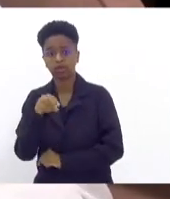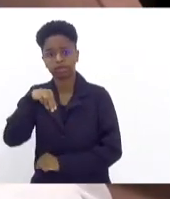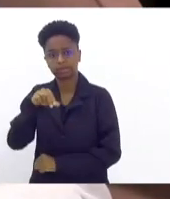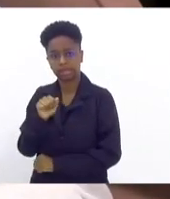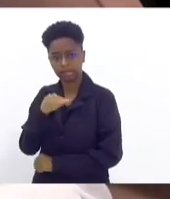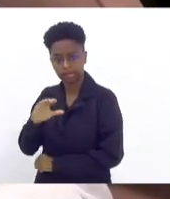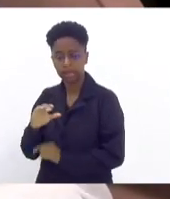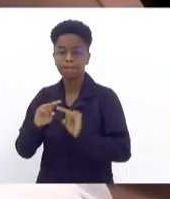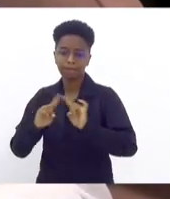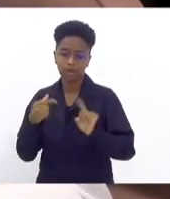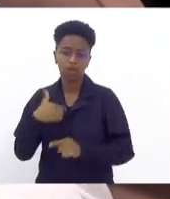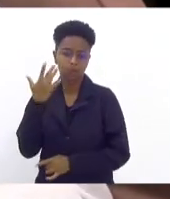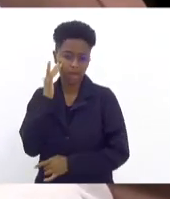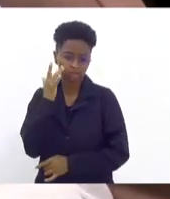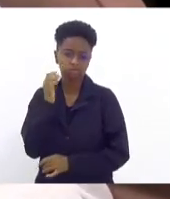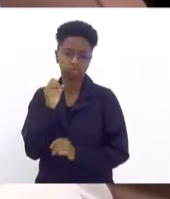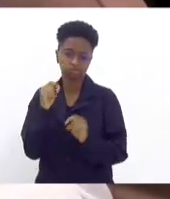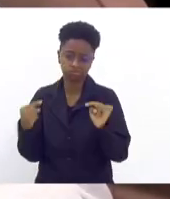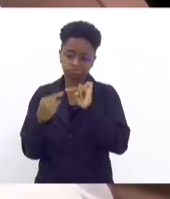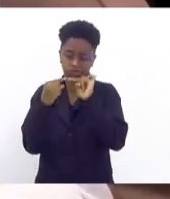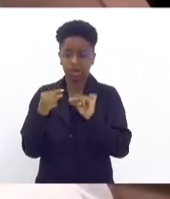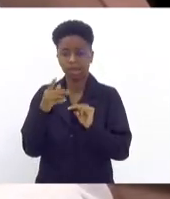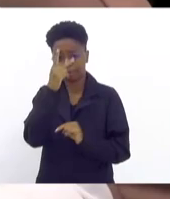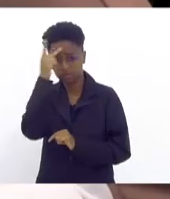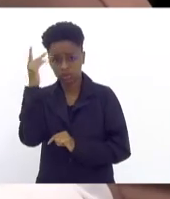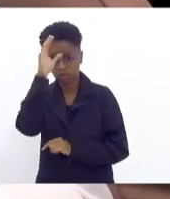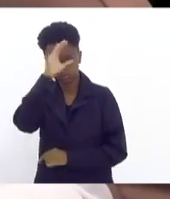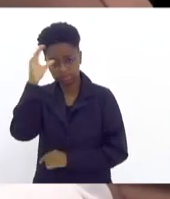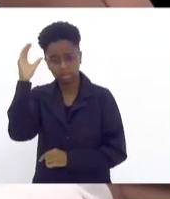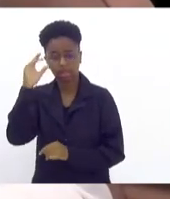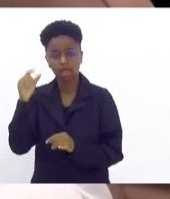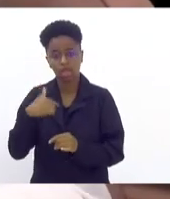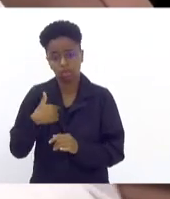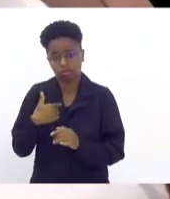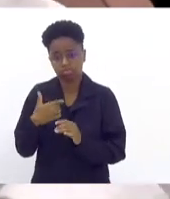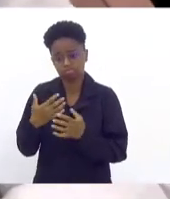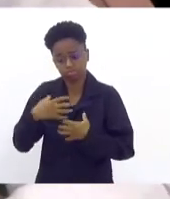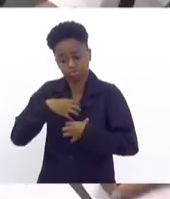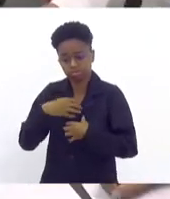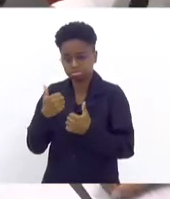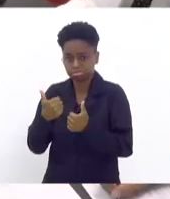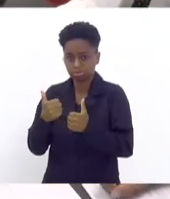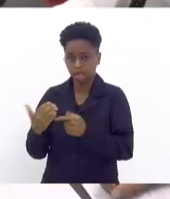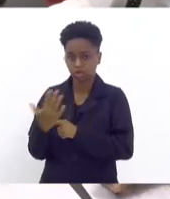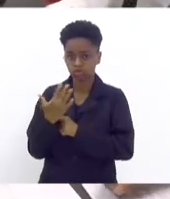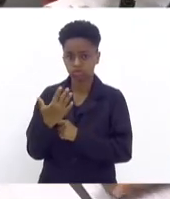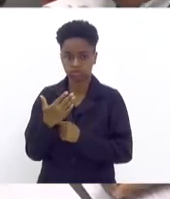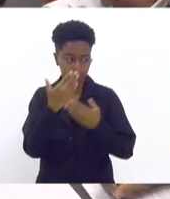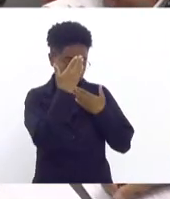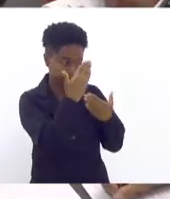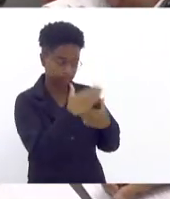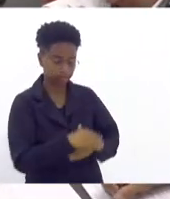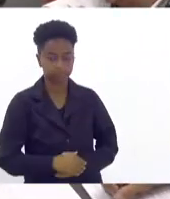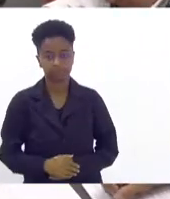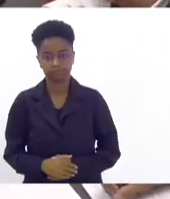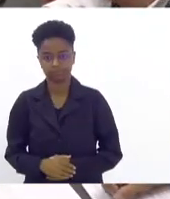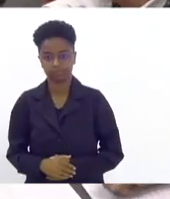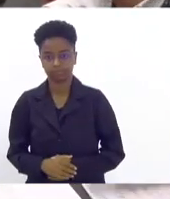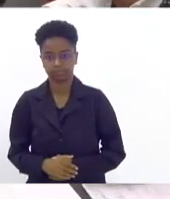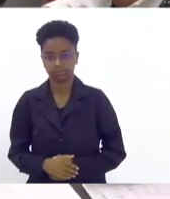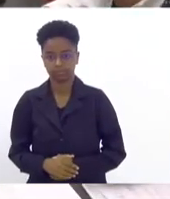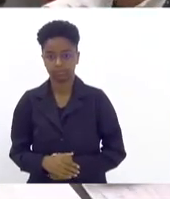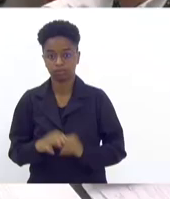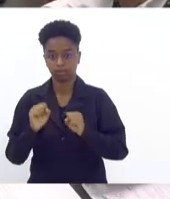pode ser atribuição do consumidor. E é por conta da lei consumidorista. E, como consumidor, me sinto contemplado. Agradeço, Vossa Excelência. Então,